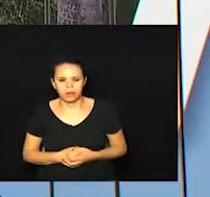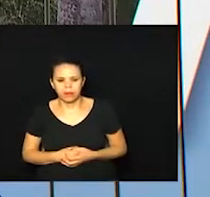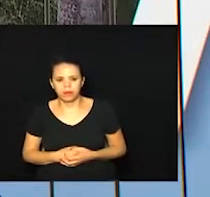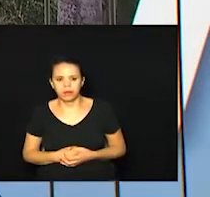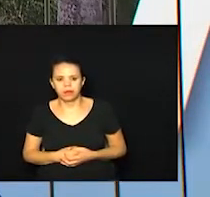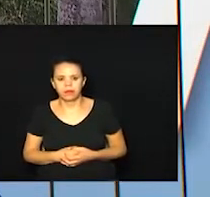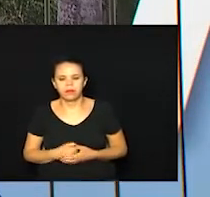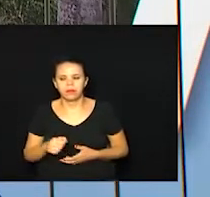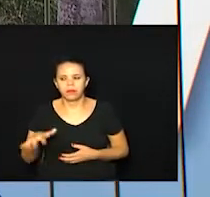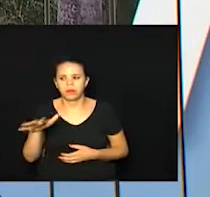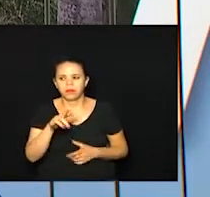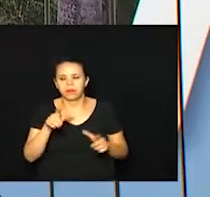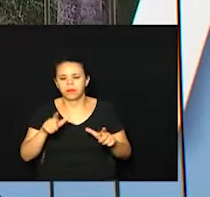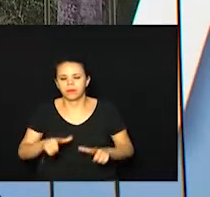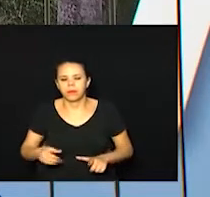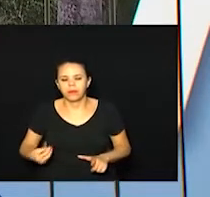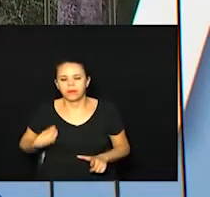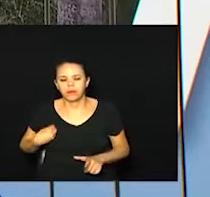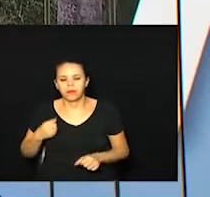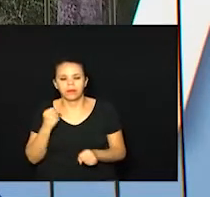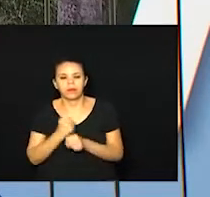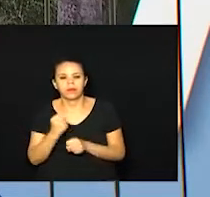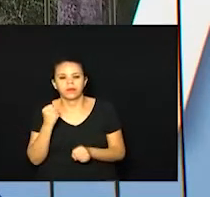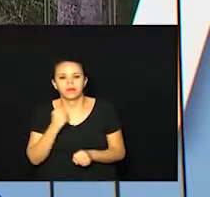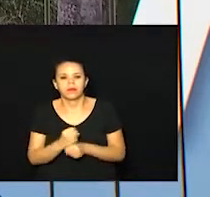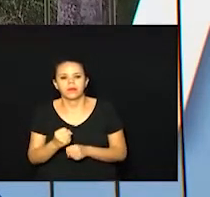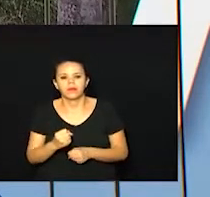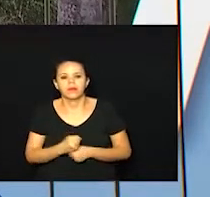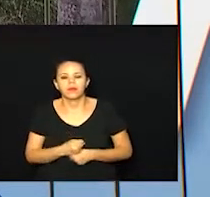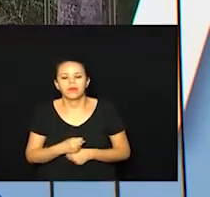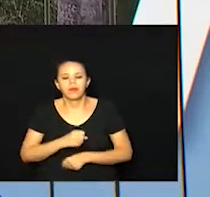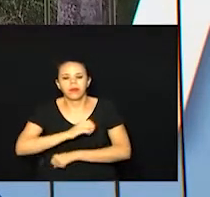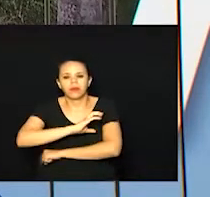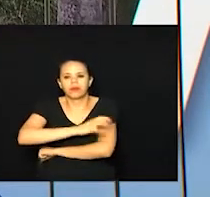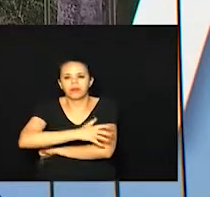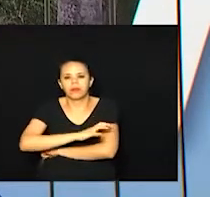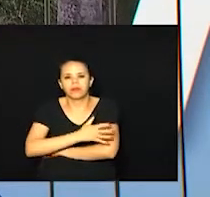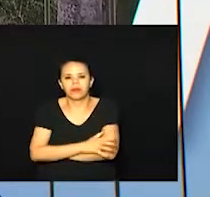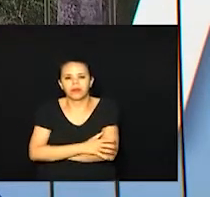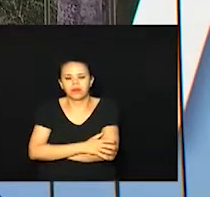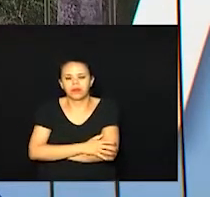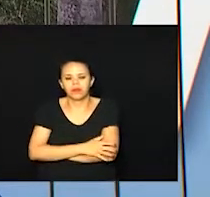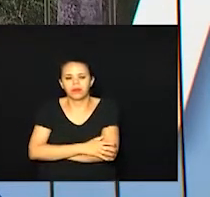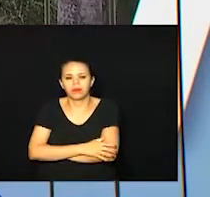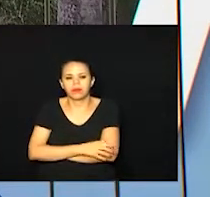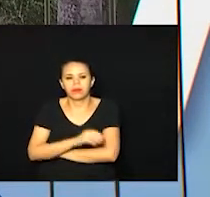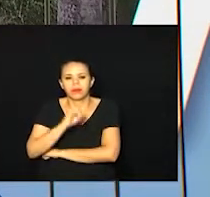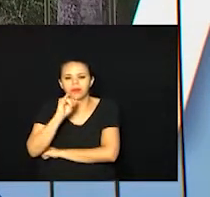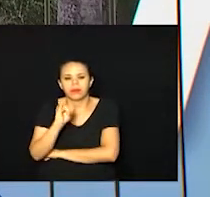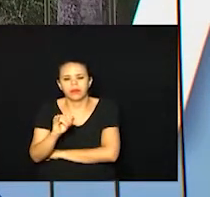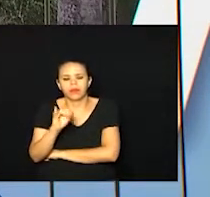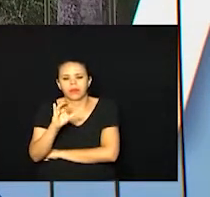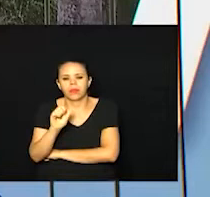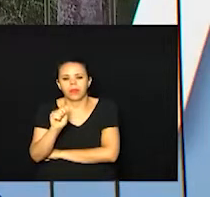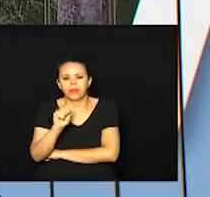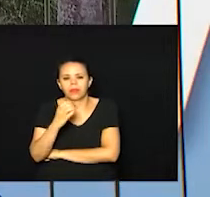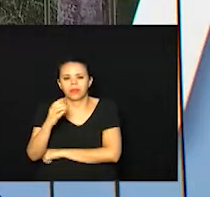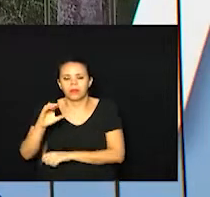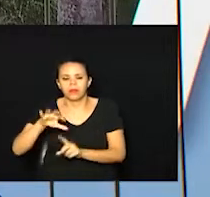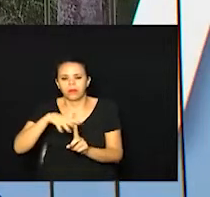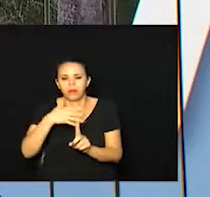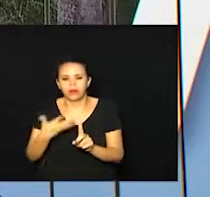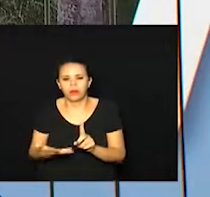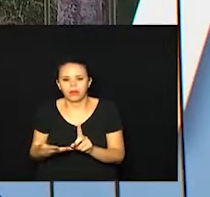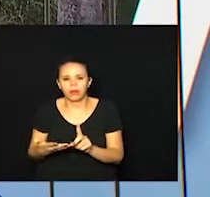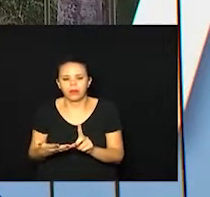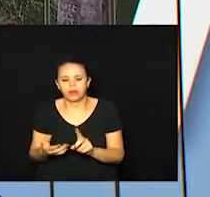a área onde estava sendo construída a Praça Yasser Arafat, lá como uma homenagem, né, há